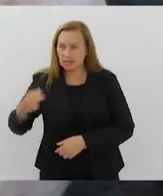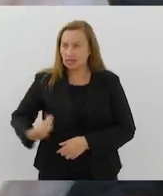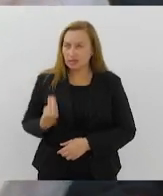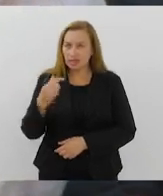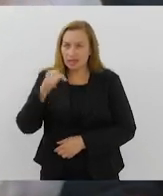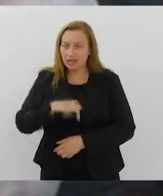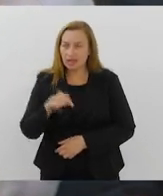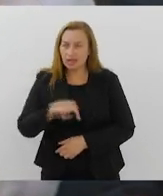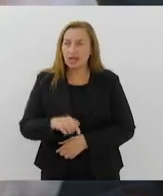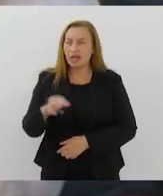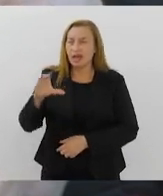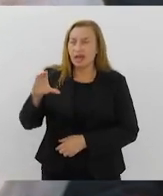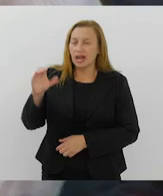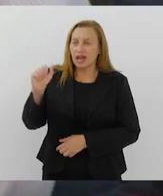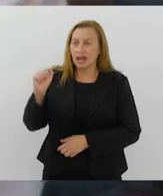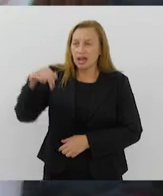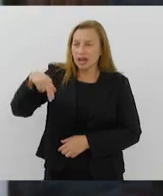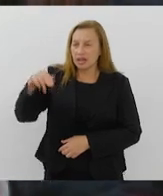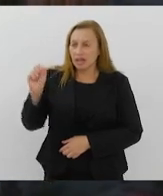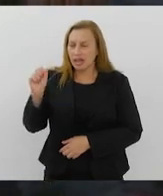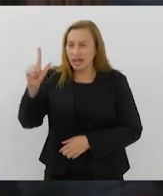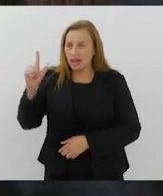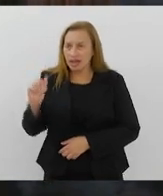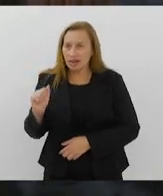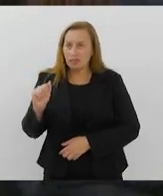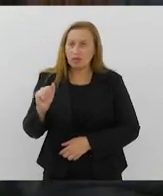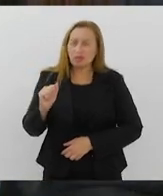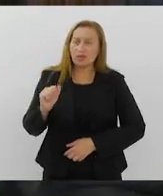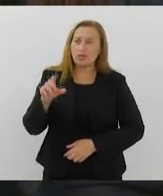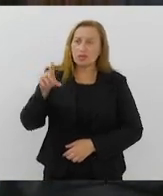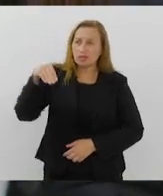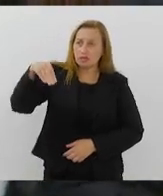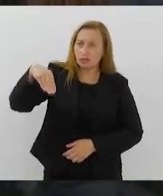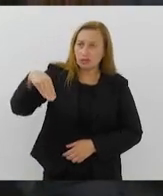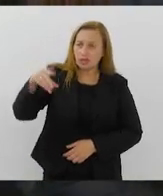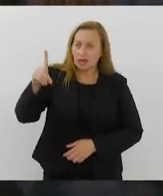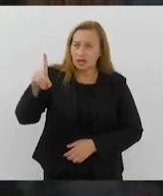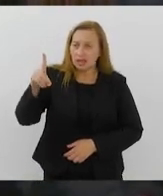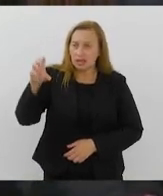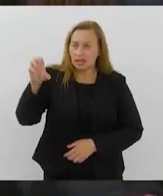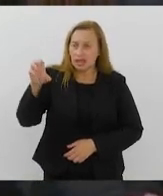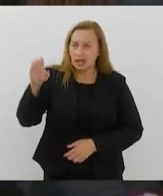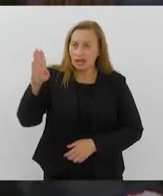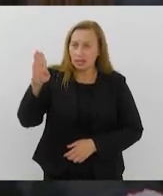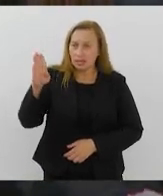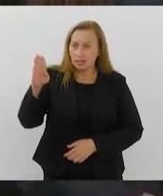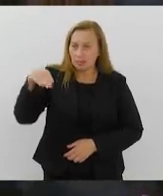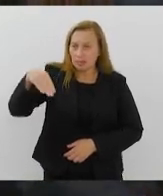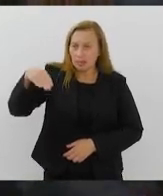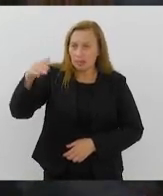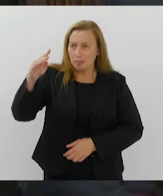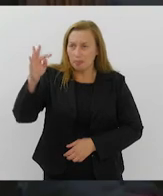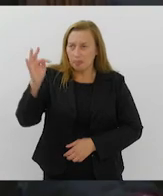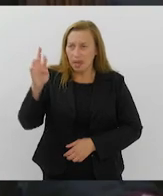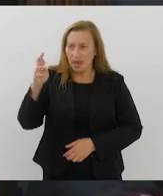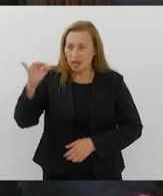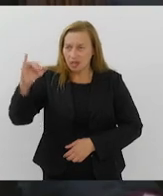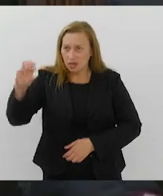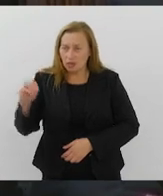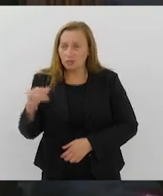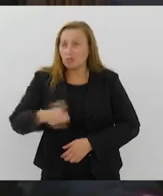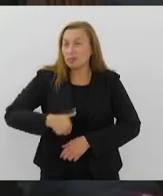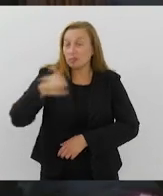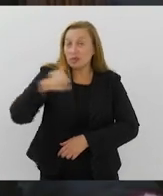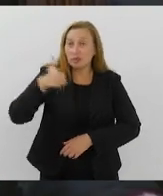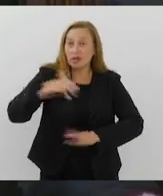Caneca, Marlene, Demétrio lá na ponta, e eu queria agradecer a todos vocês, Humberto, que esteve no primeiro evento da Conde